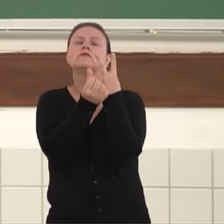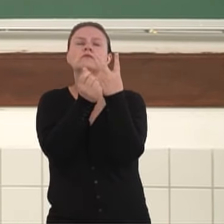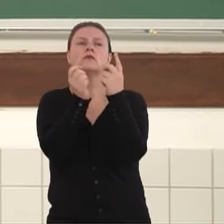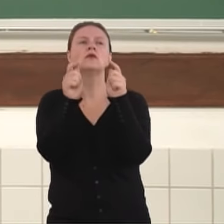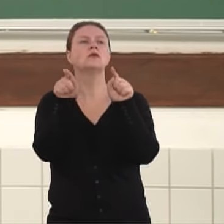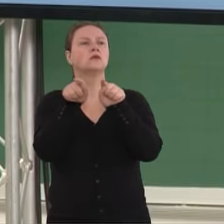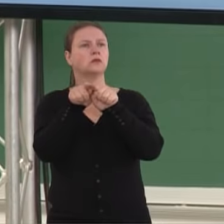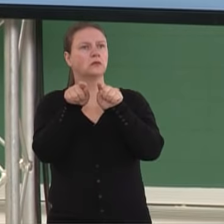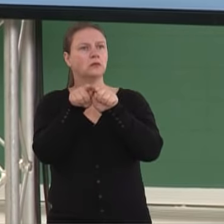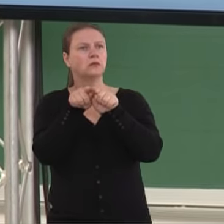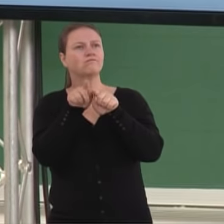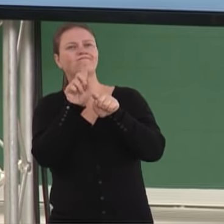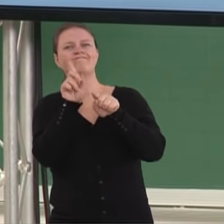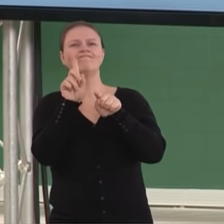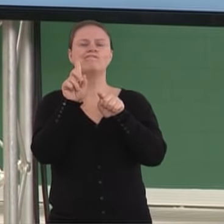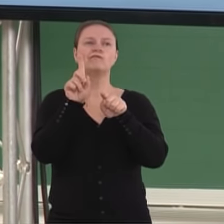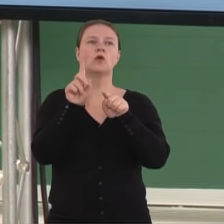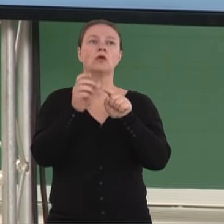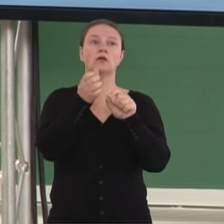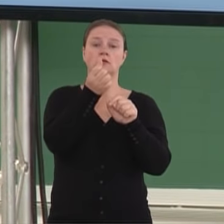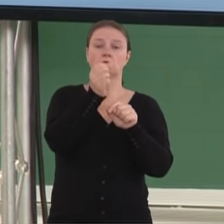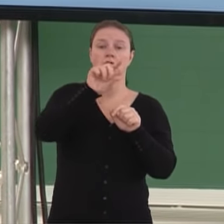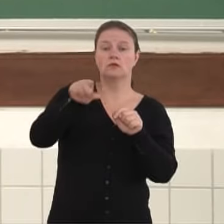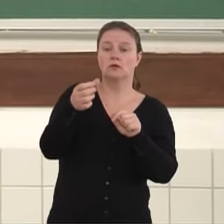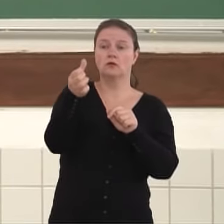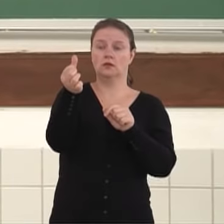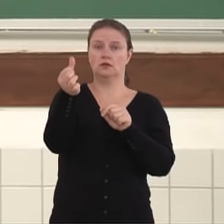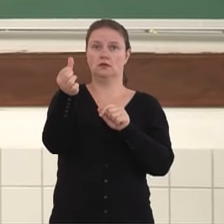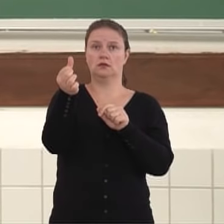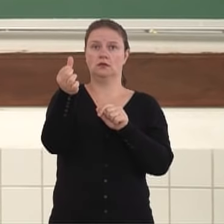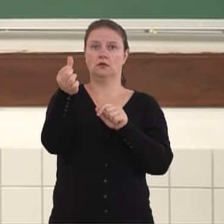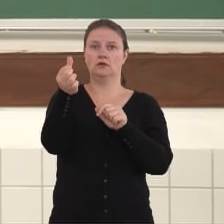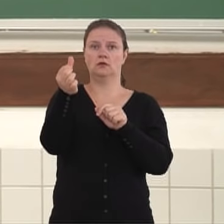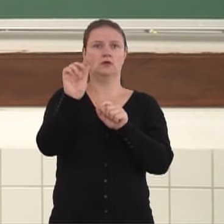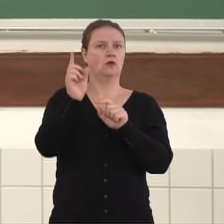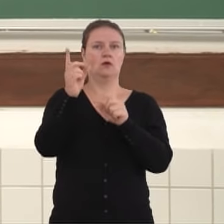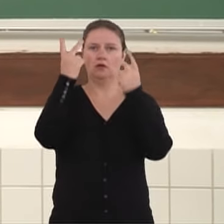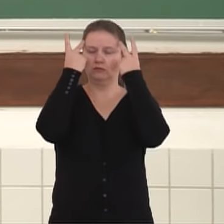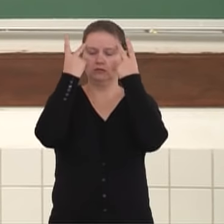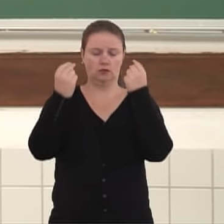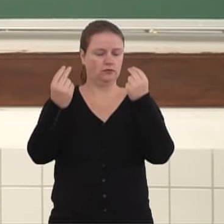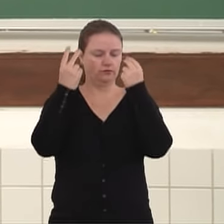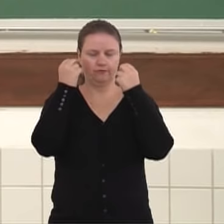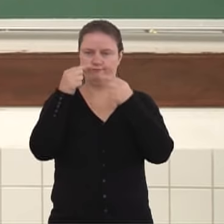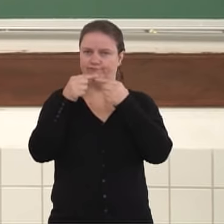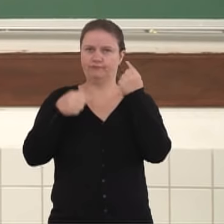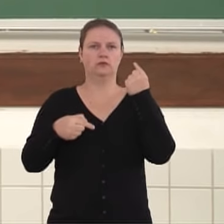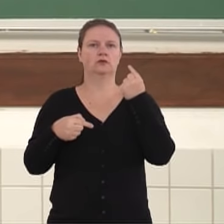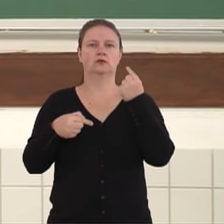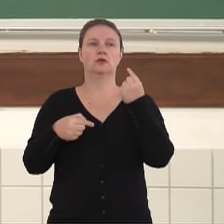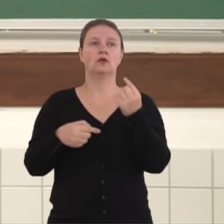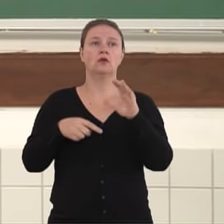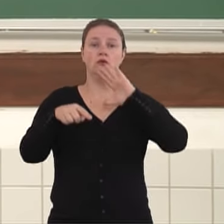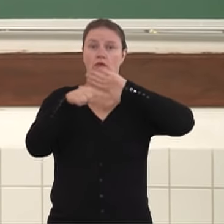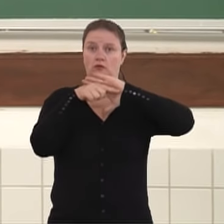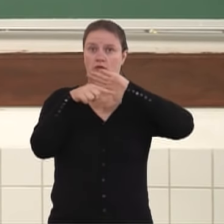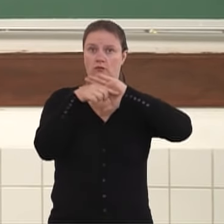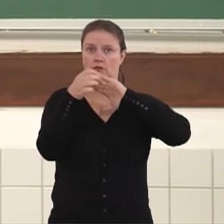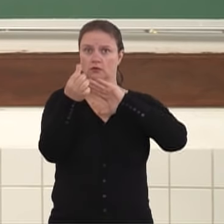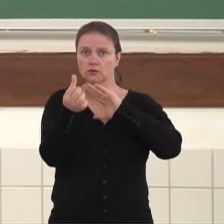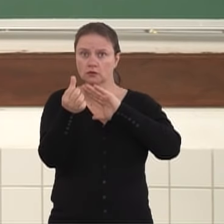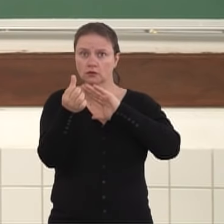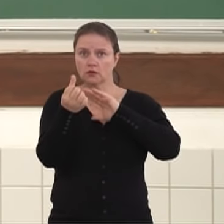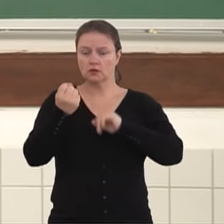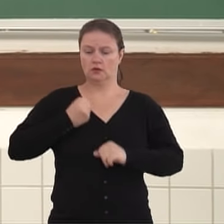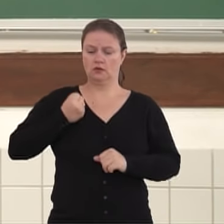é um número real. Mas ele é um número natural? Não, ele não é um número natural. O menos 6 é um número real?